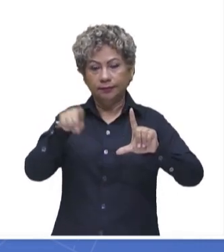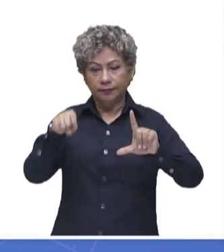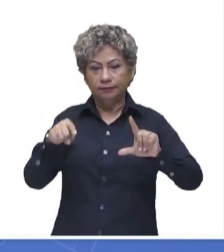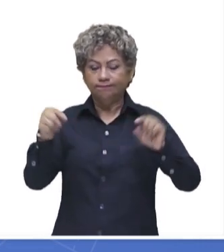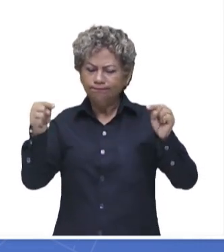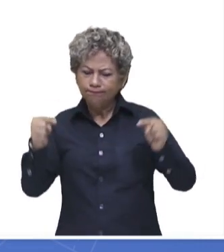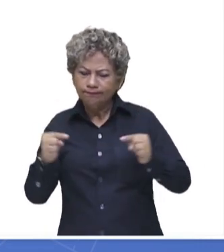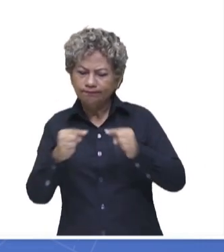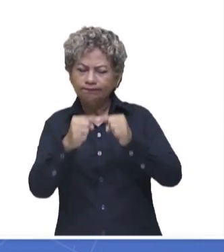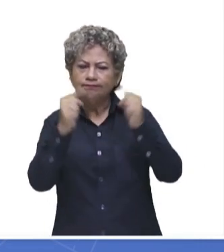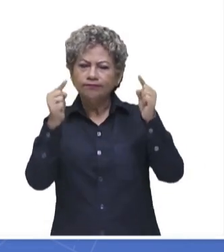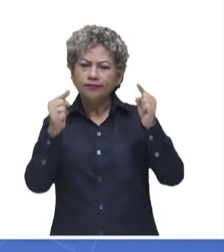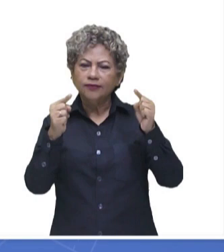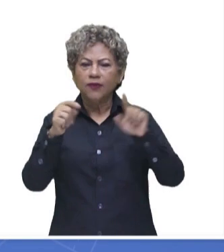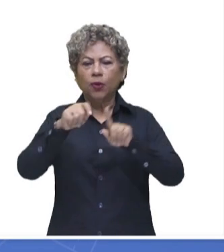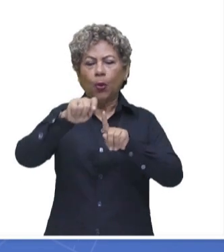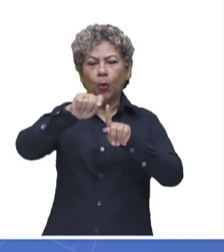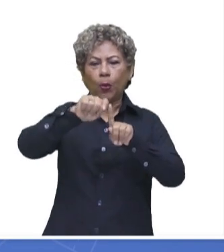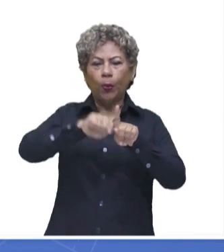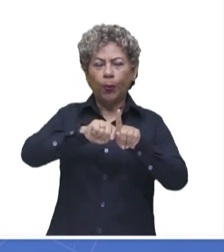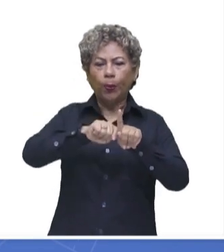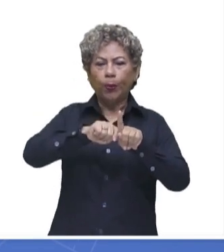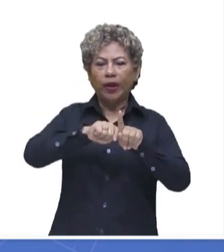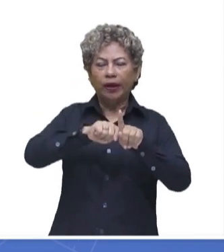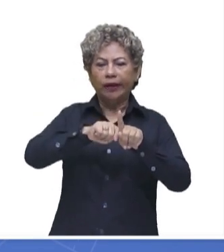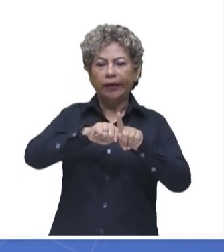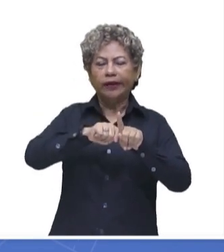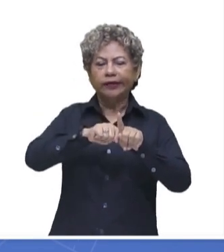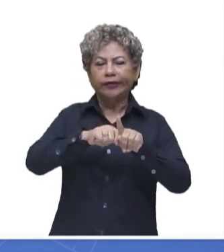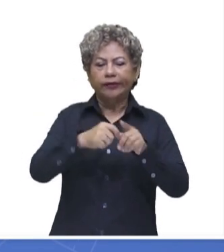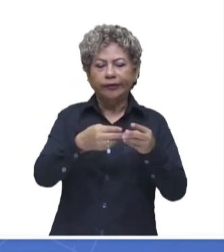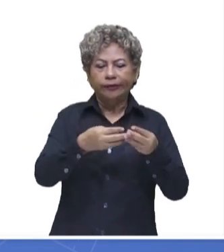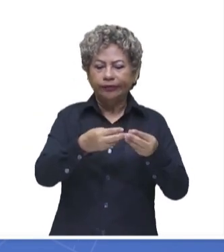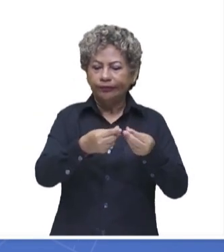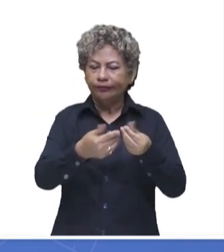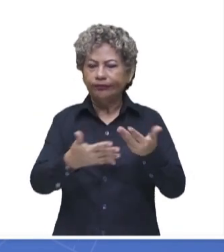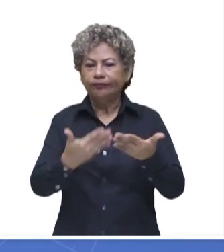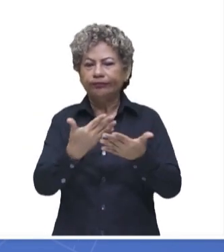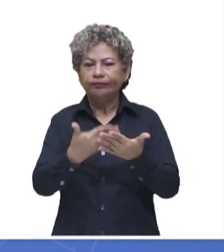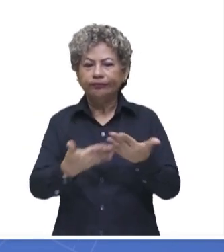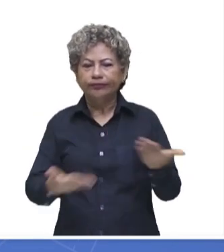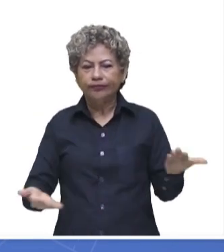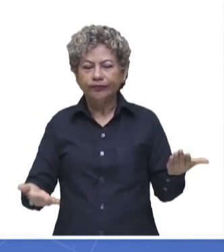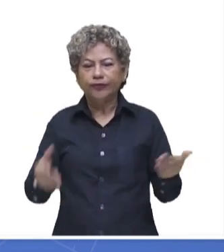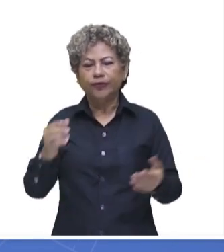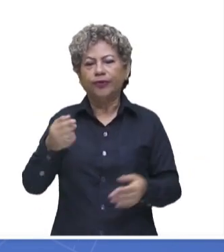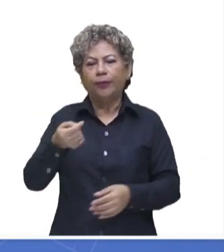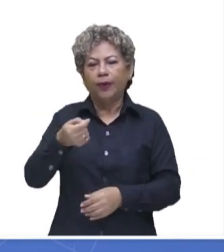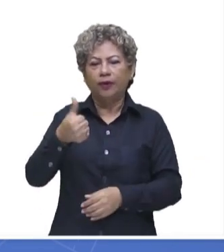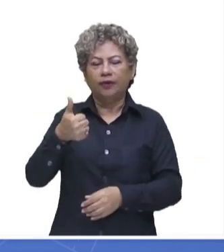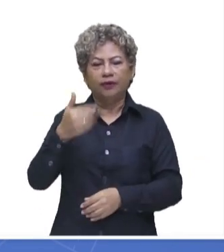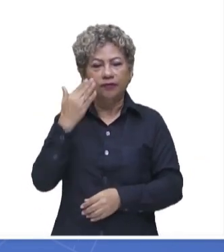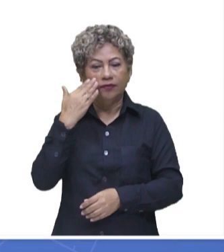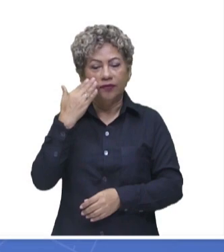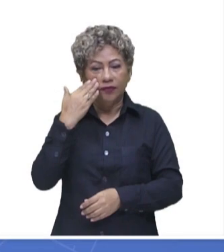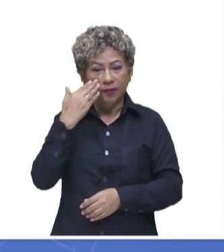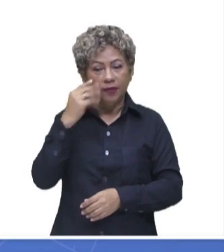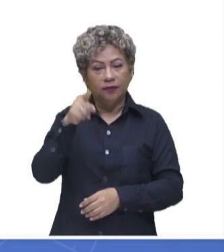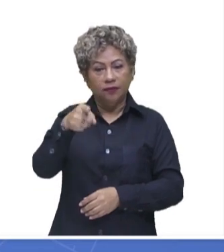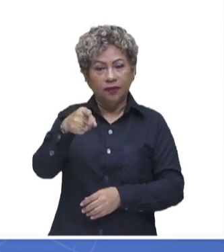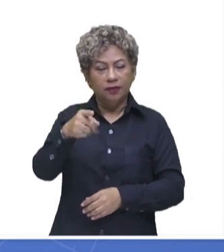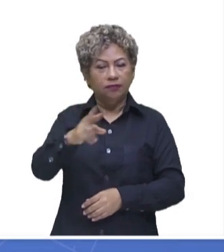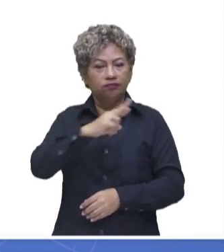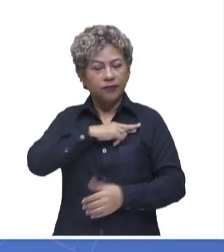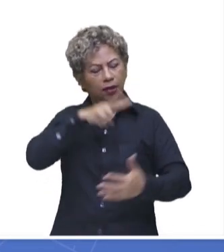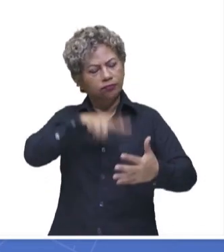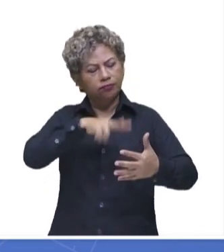gráfico, em qual desses meses o consumo de água dessa casa foi menor? Vou deixar mais um tempinho aí para você analisar